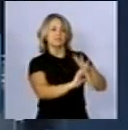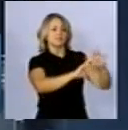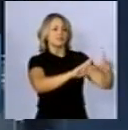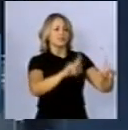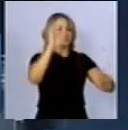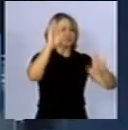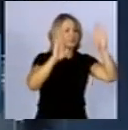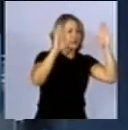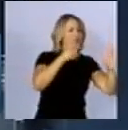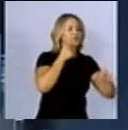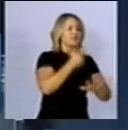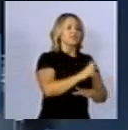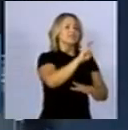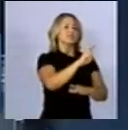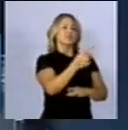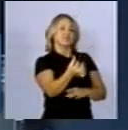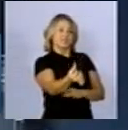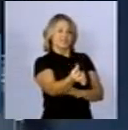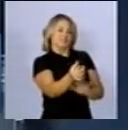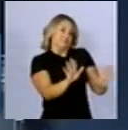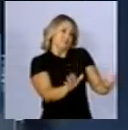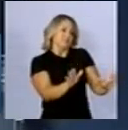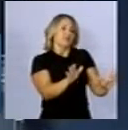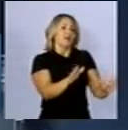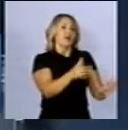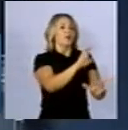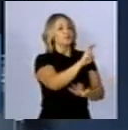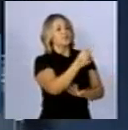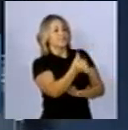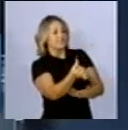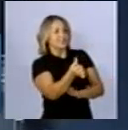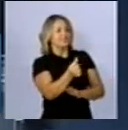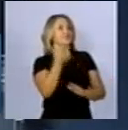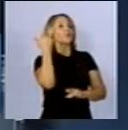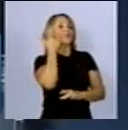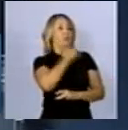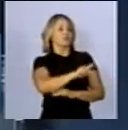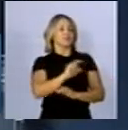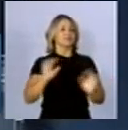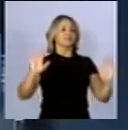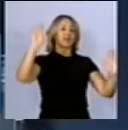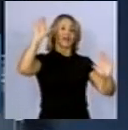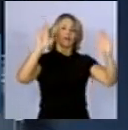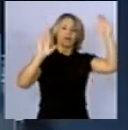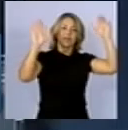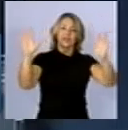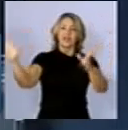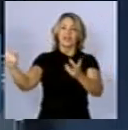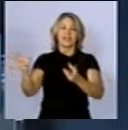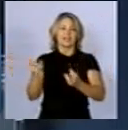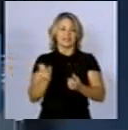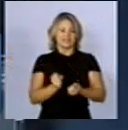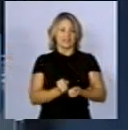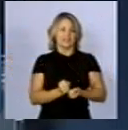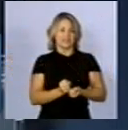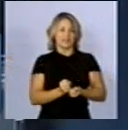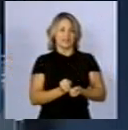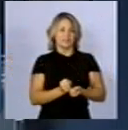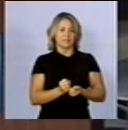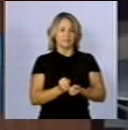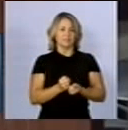vem um maluco e faz por 56. Aí o 56 ganha a concorrência, vai receber eh a